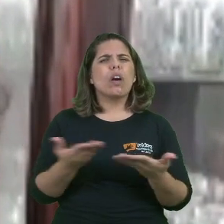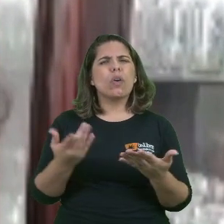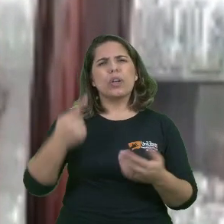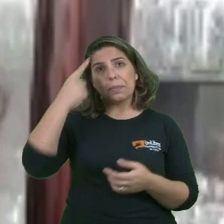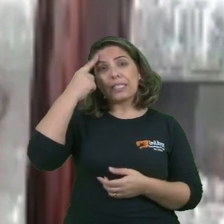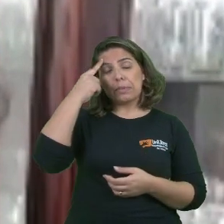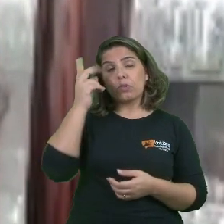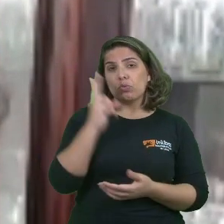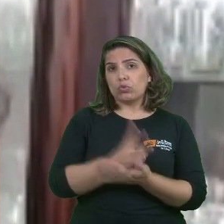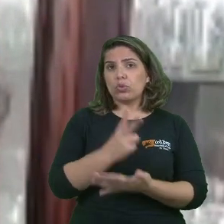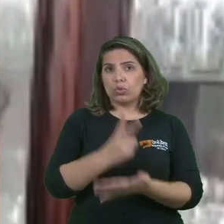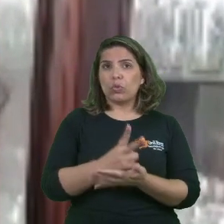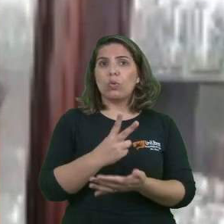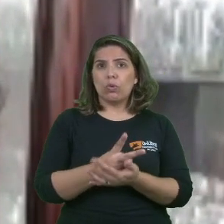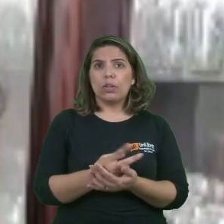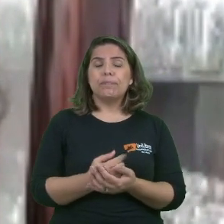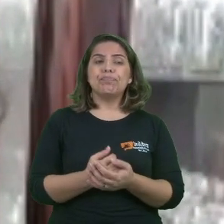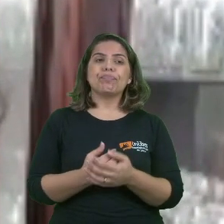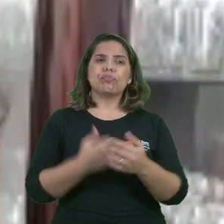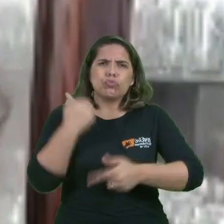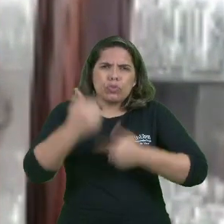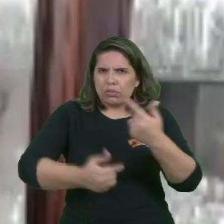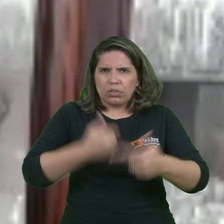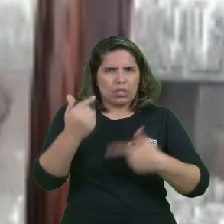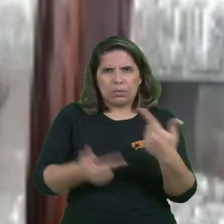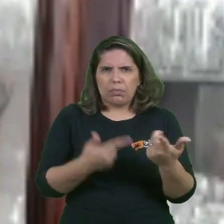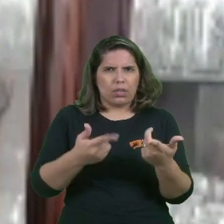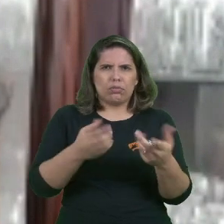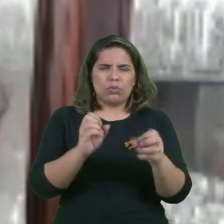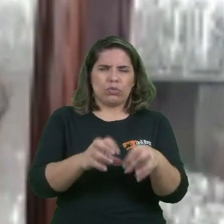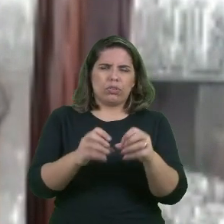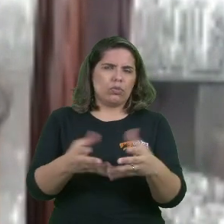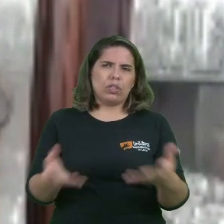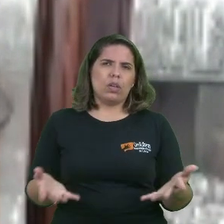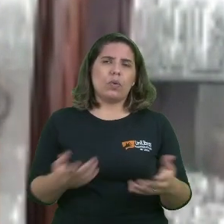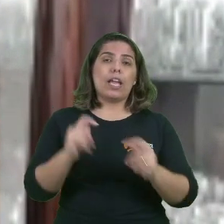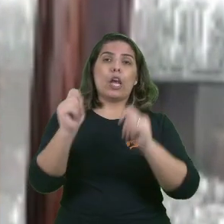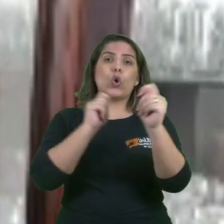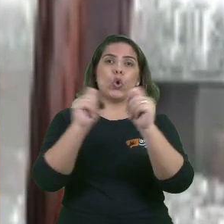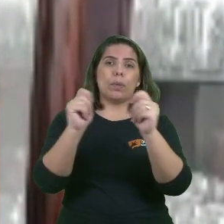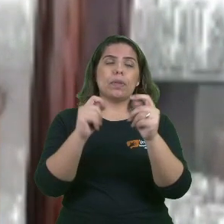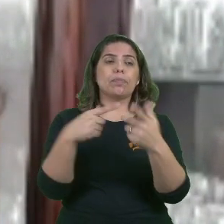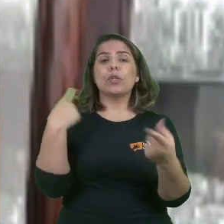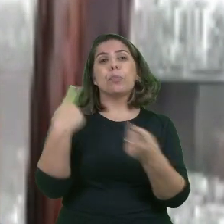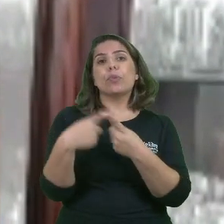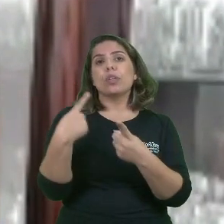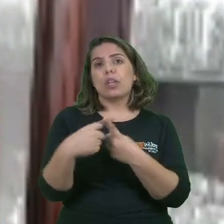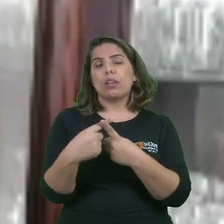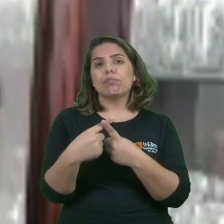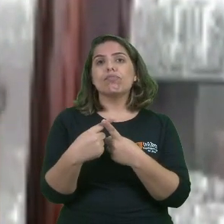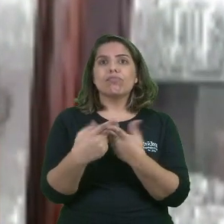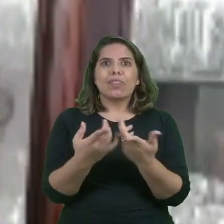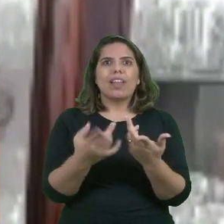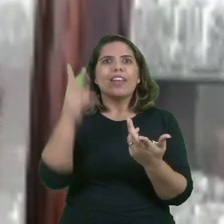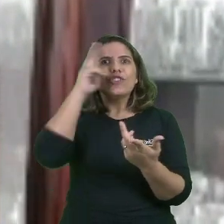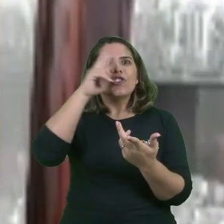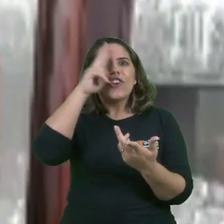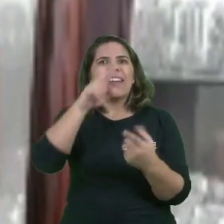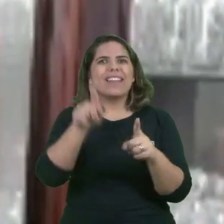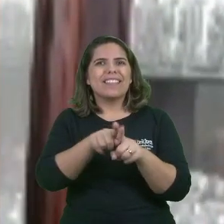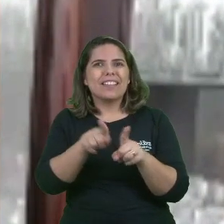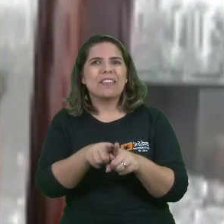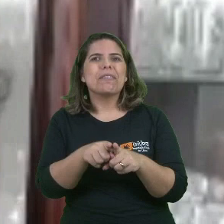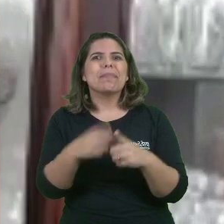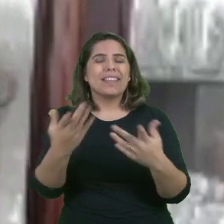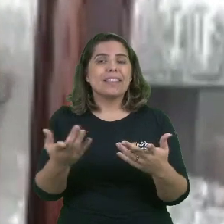pensamento e na nossa cidade educação a economia o que mas a história também